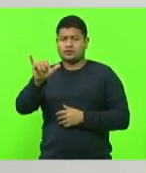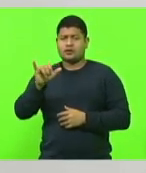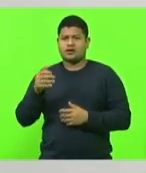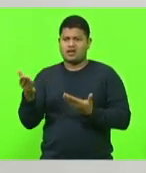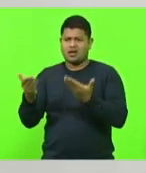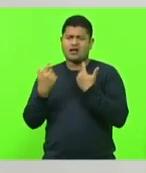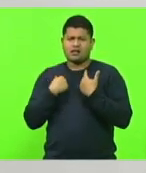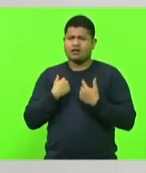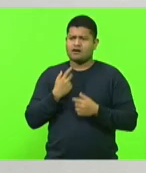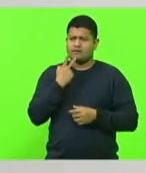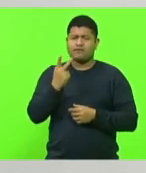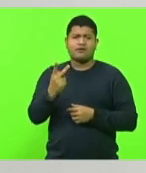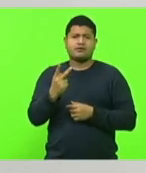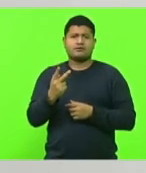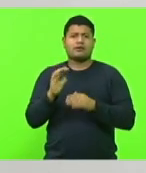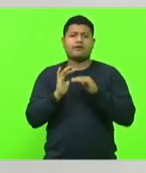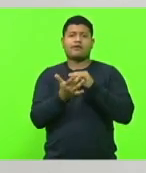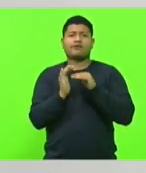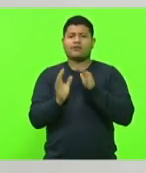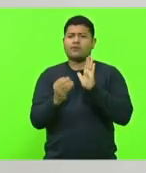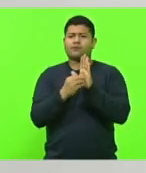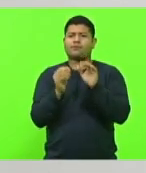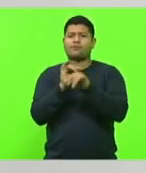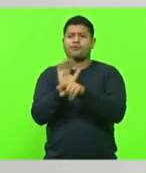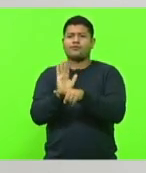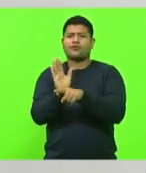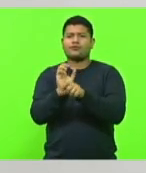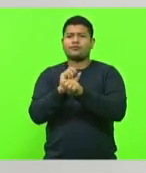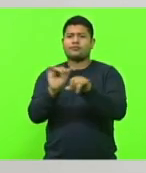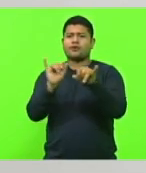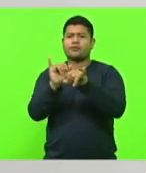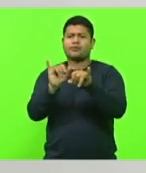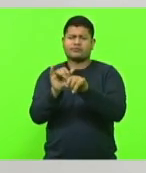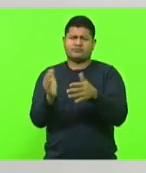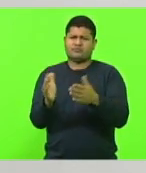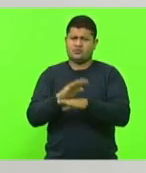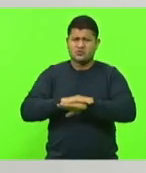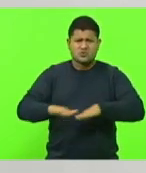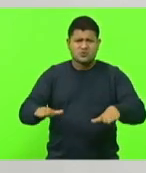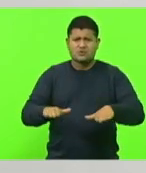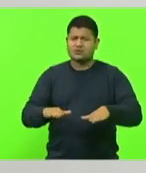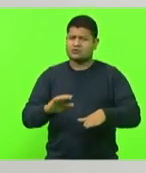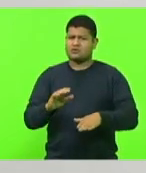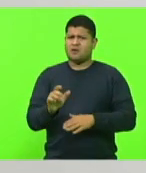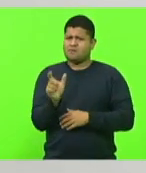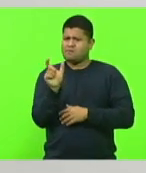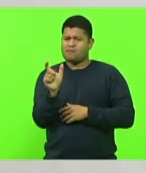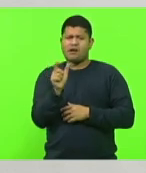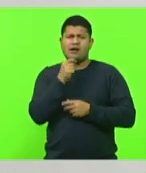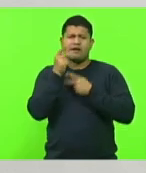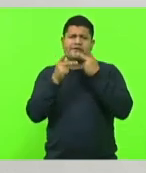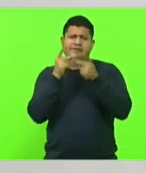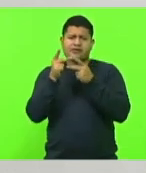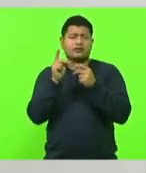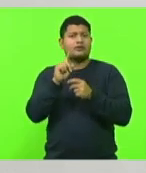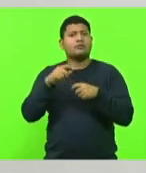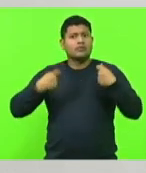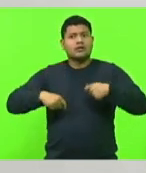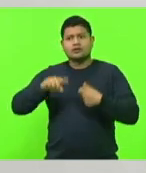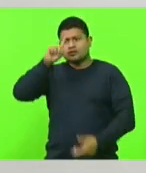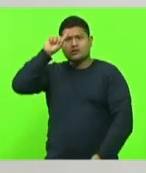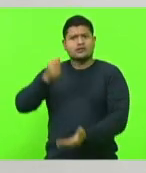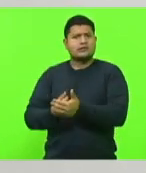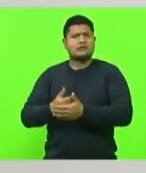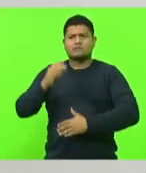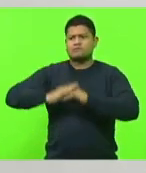Não, é só repudiar. Ô, prefeito, deixa eu dizer uma coisa aqui. Tem coisa que palavras não resolvem. Tem que ser atitude.